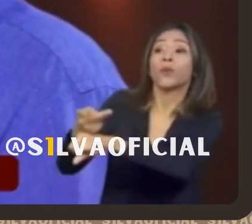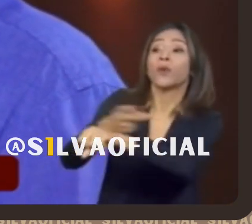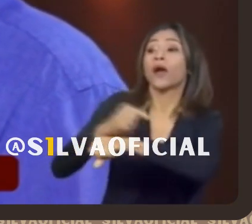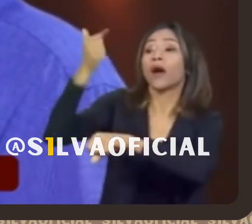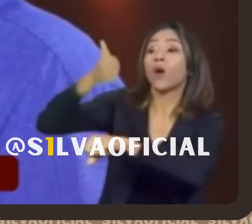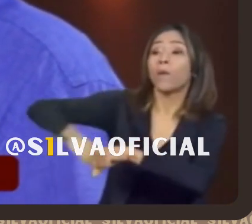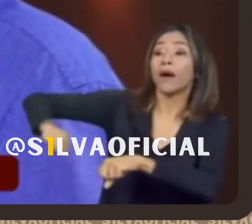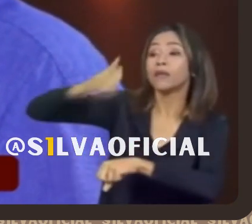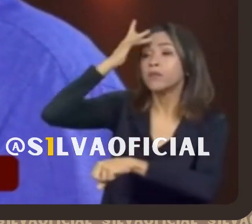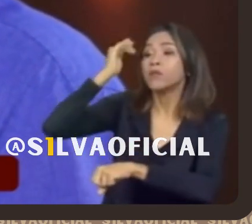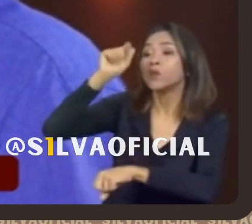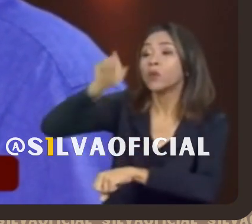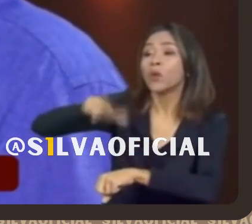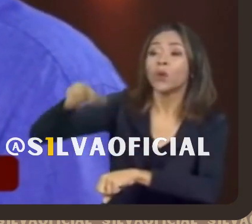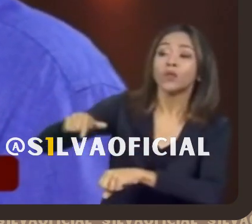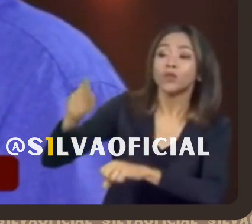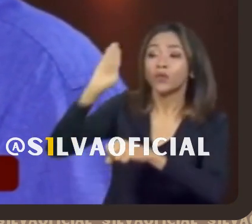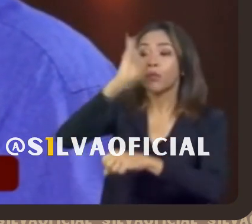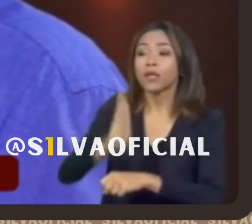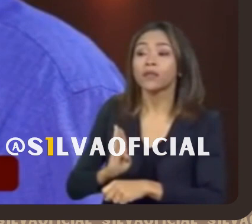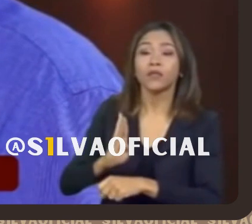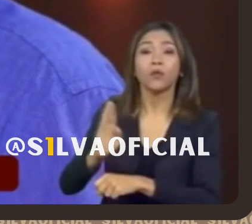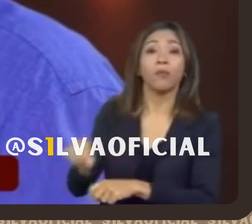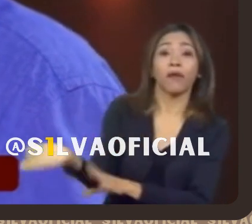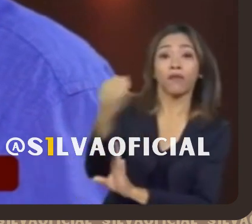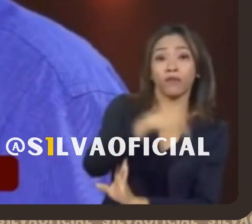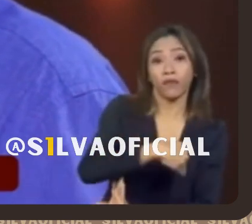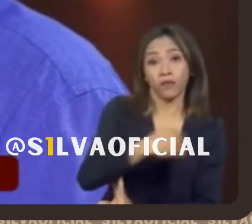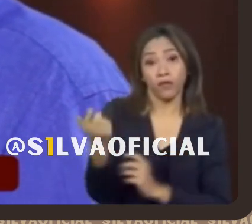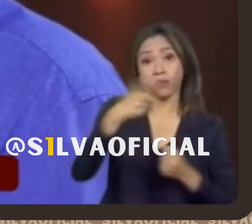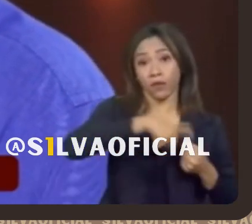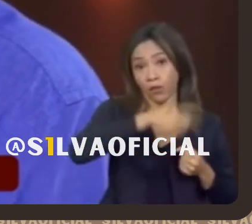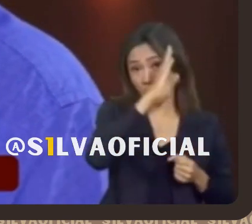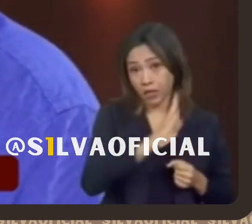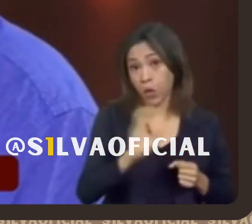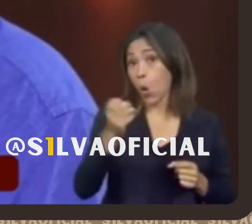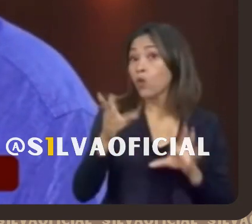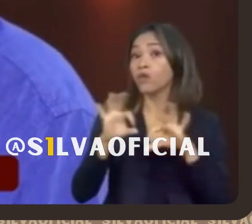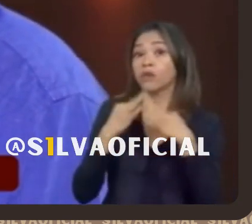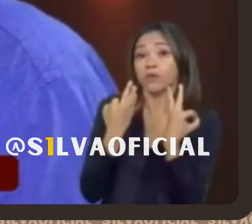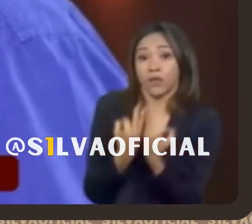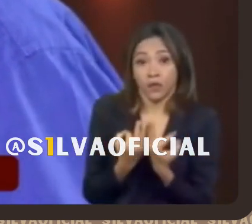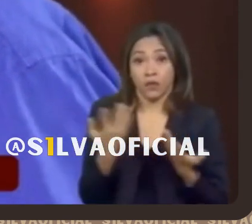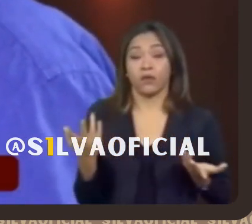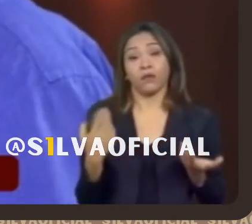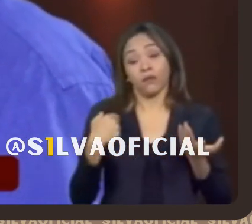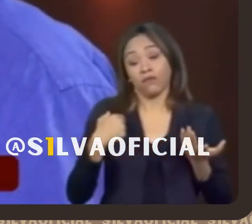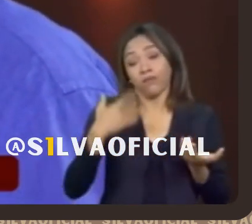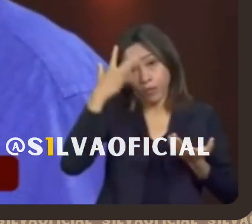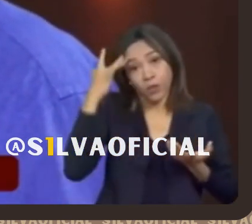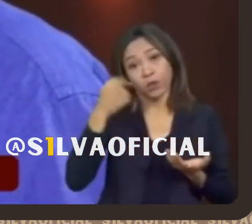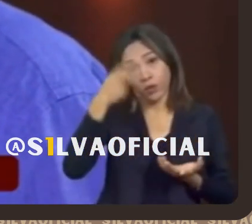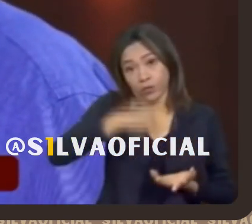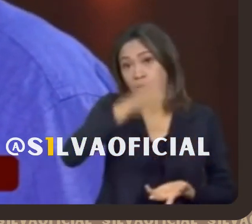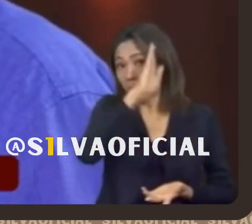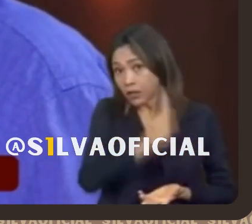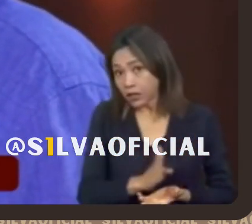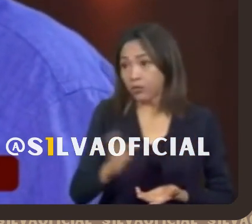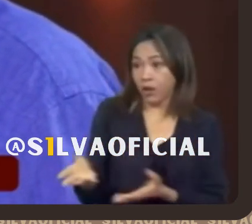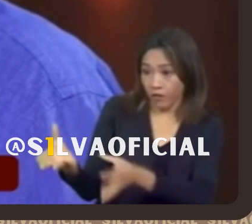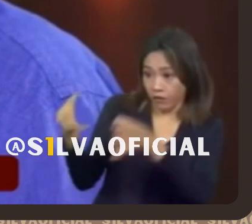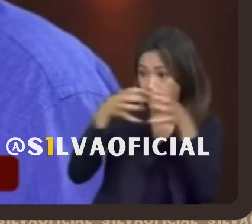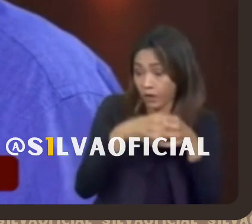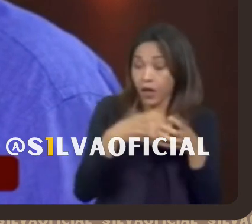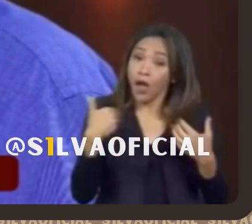tentar ver se a gente consegue liberar parentes de brasileiros que estão lá que querem sair porque é o mínimo que a gente pode fazer é